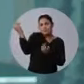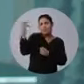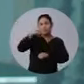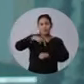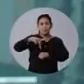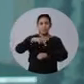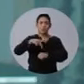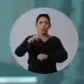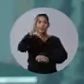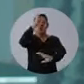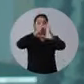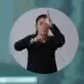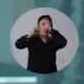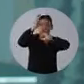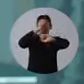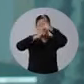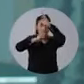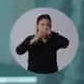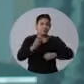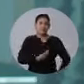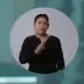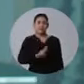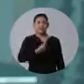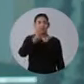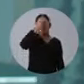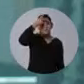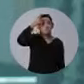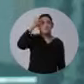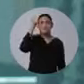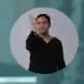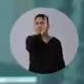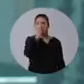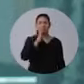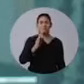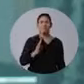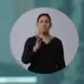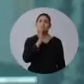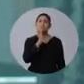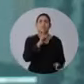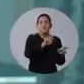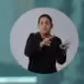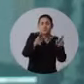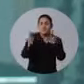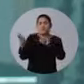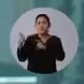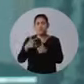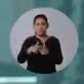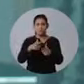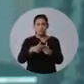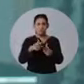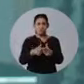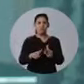No Senado, aprendi ainda mais, convivi com gente do Brasil inteiro e conheci a fundo os problemas do nosso país